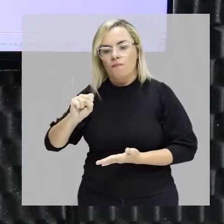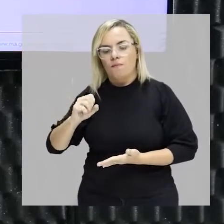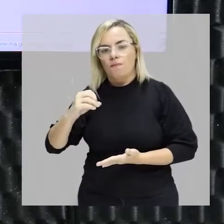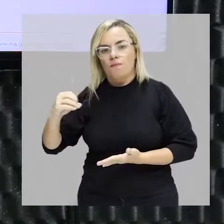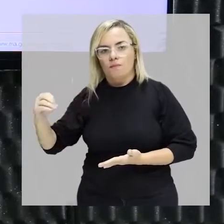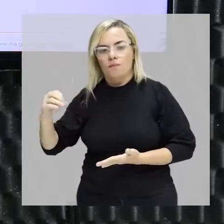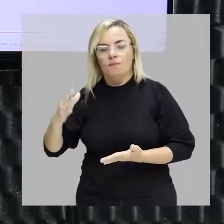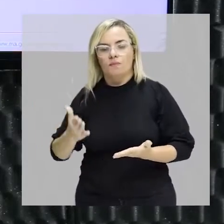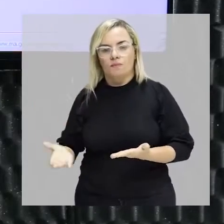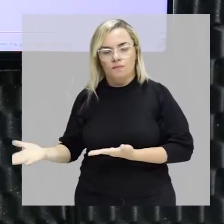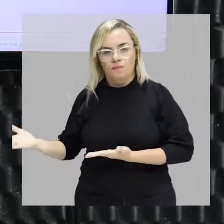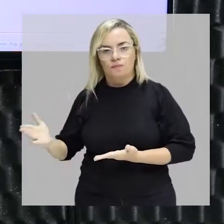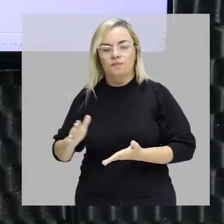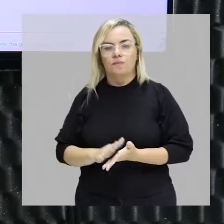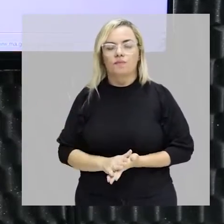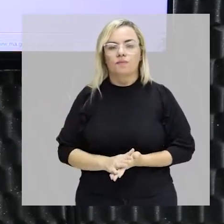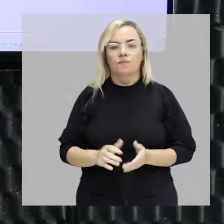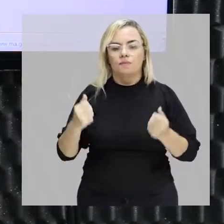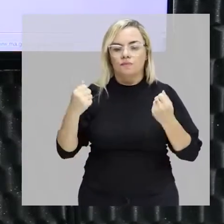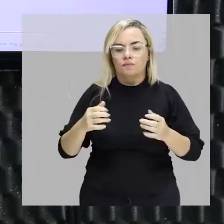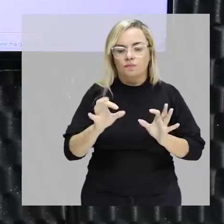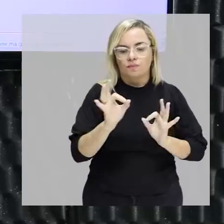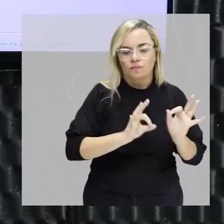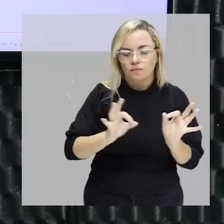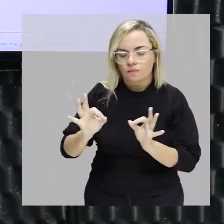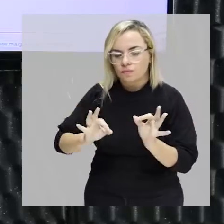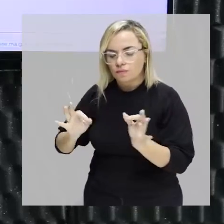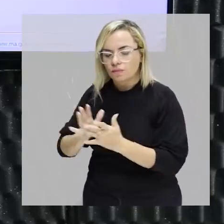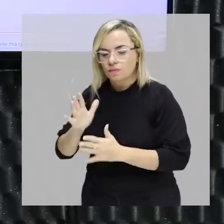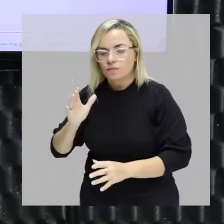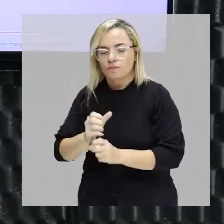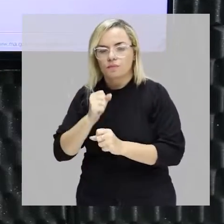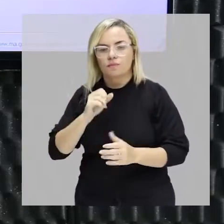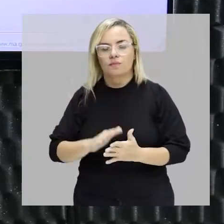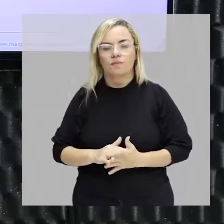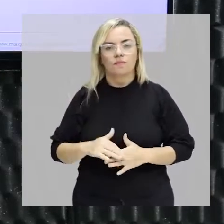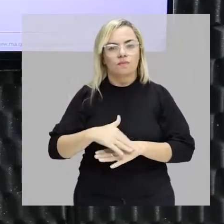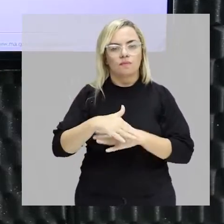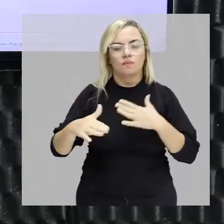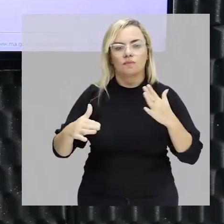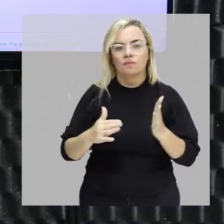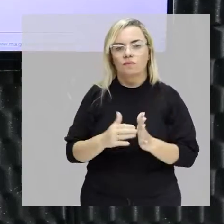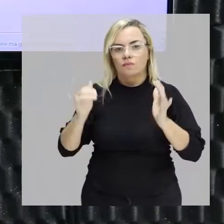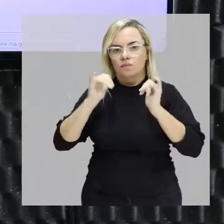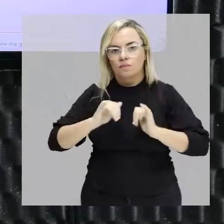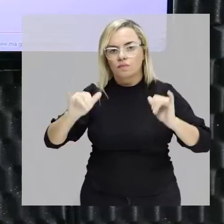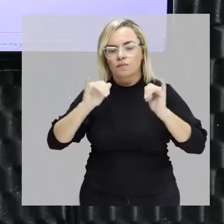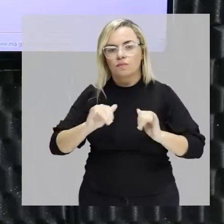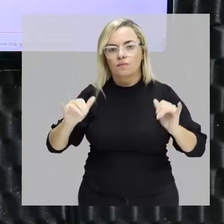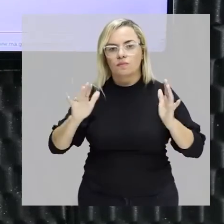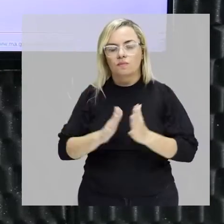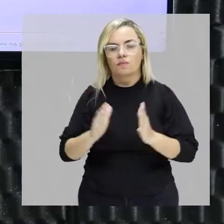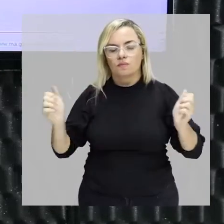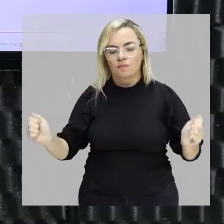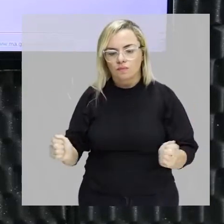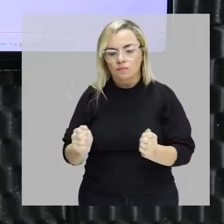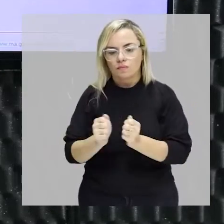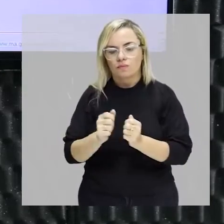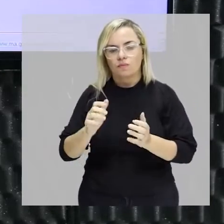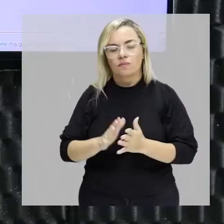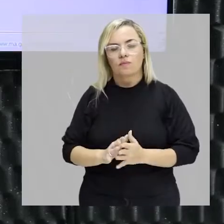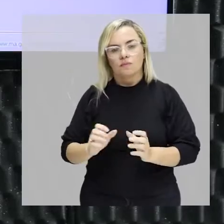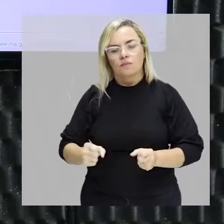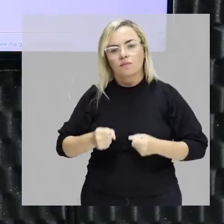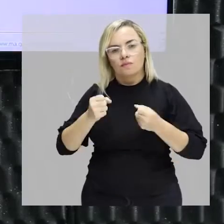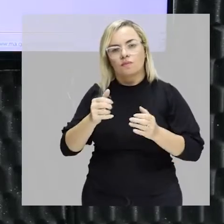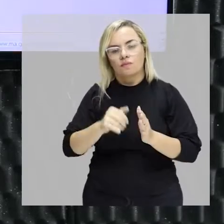12.800. Então, precisei montar, né, organizar todas essas informações juntinhas, justamente para que eu